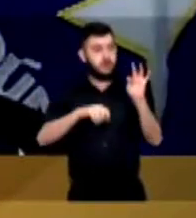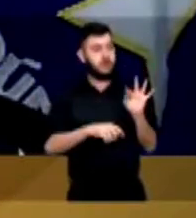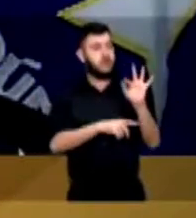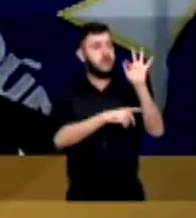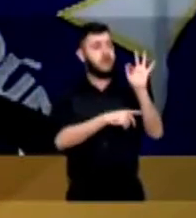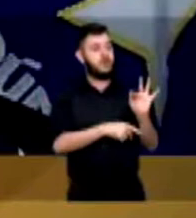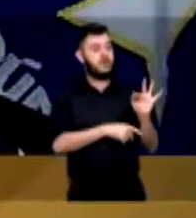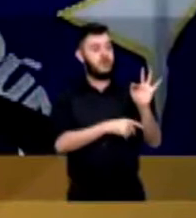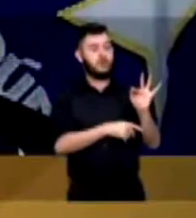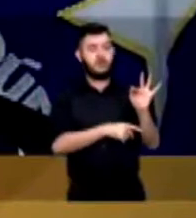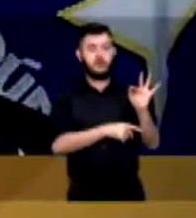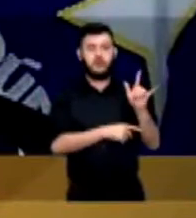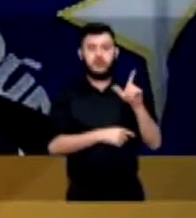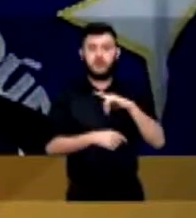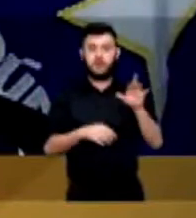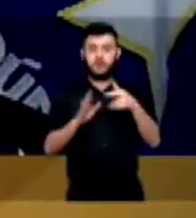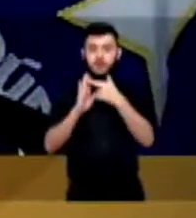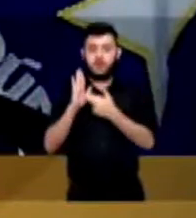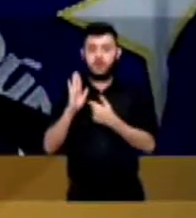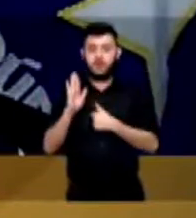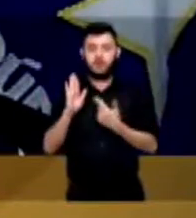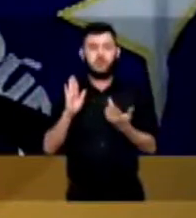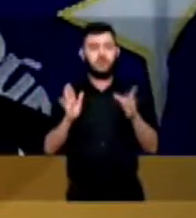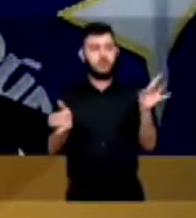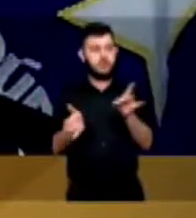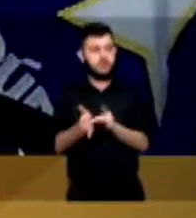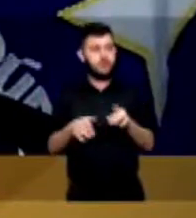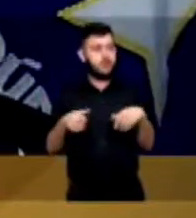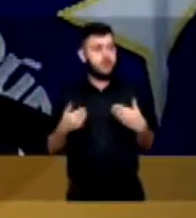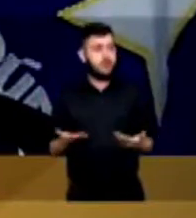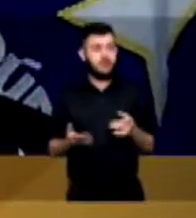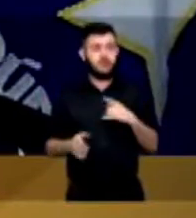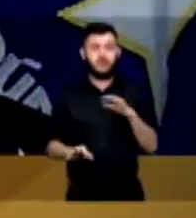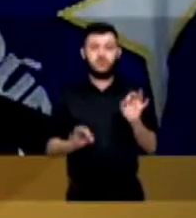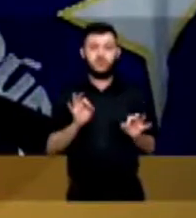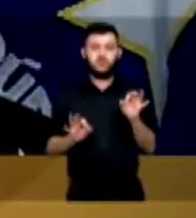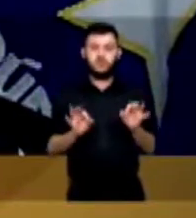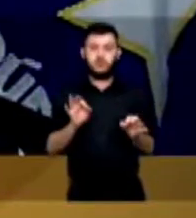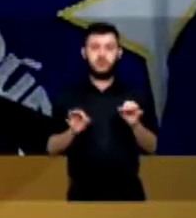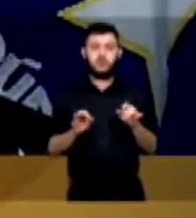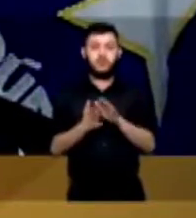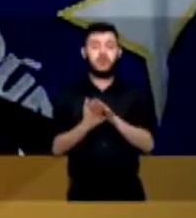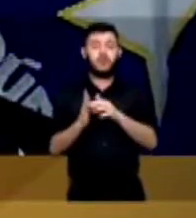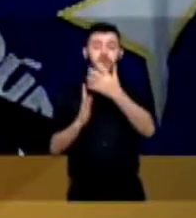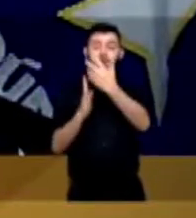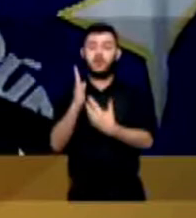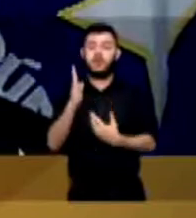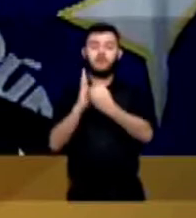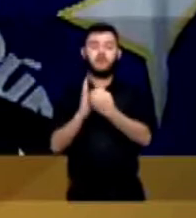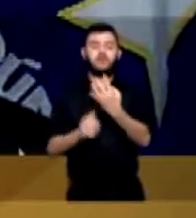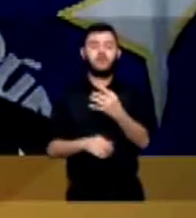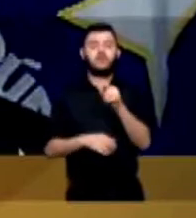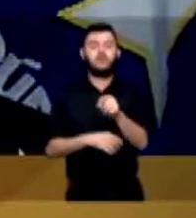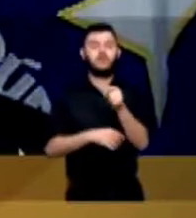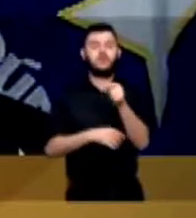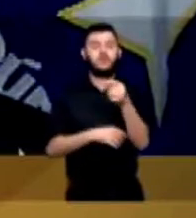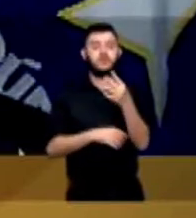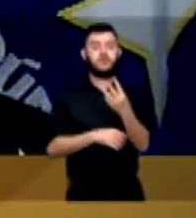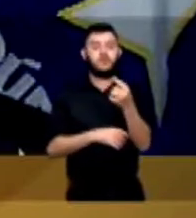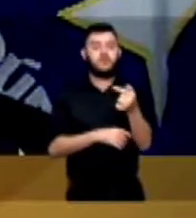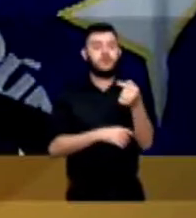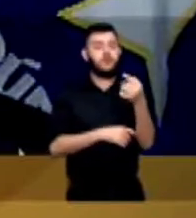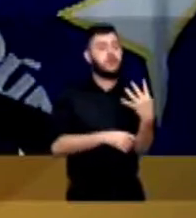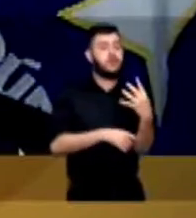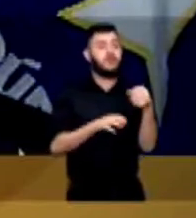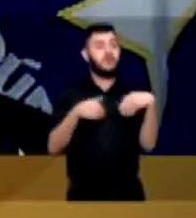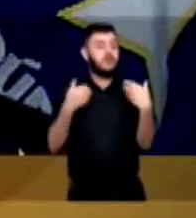Federal acolheu essa doutrina a propósito do julgamento da reclamação 4.374. Da